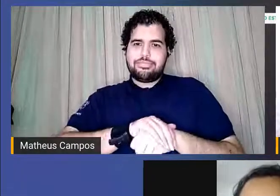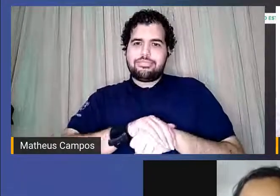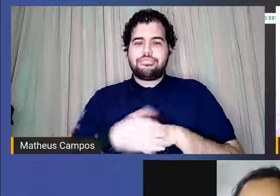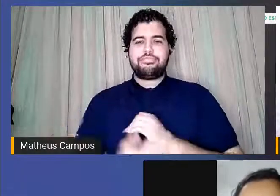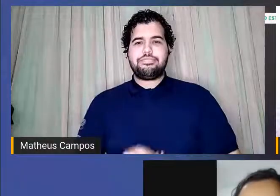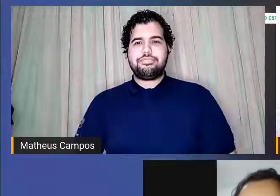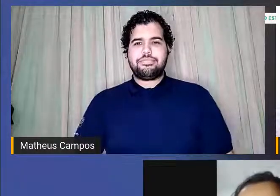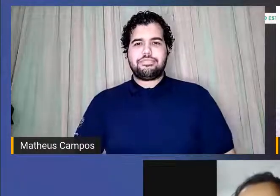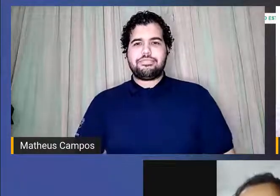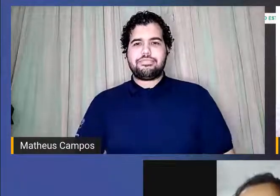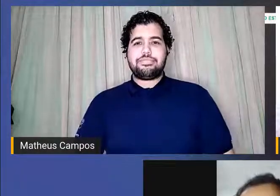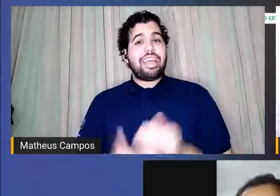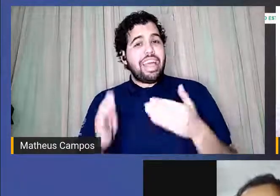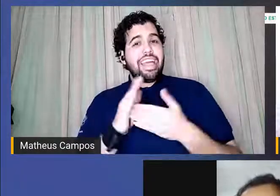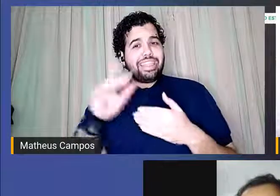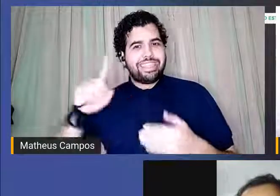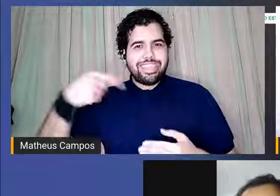até mais eu acho que é é um que é que é um que é um que é